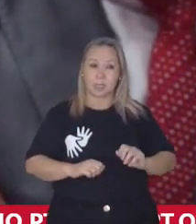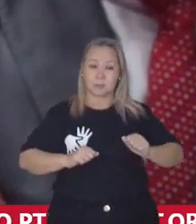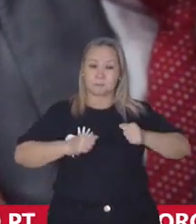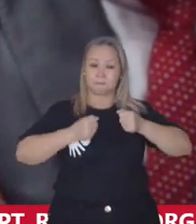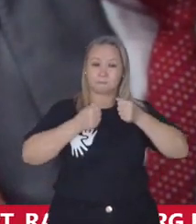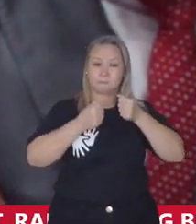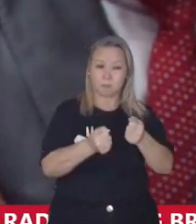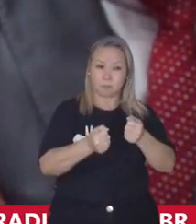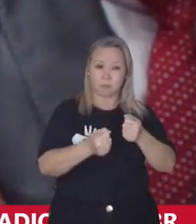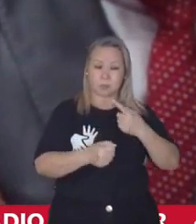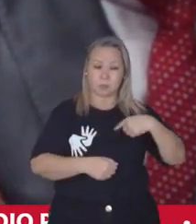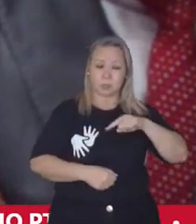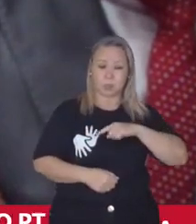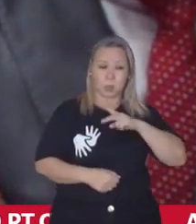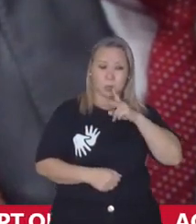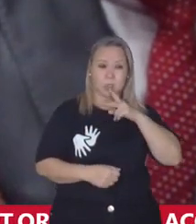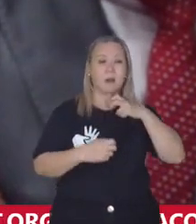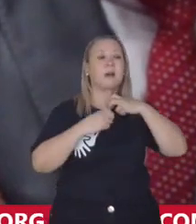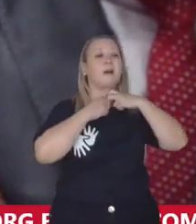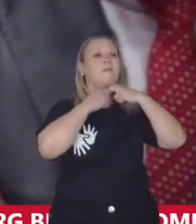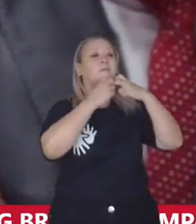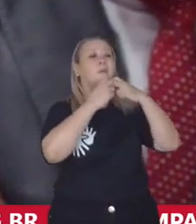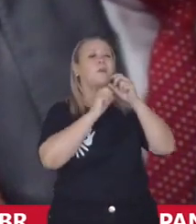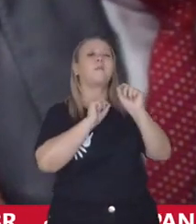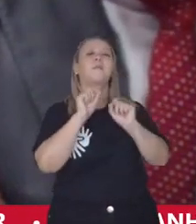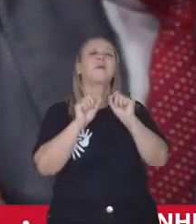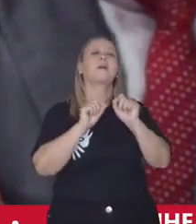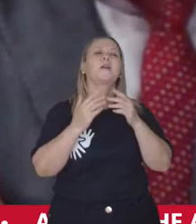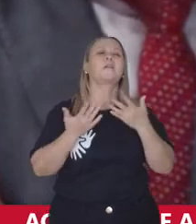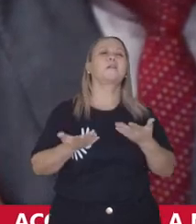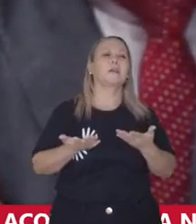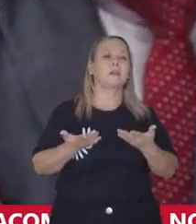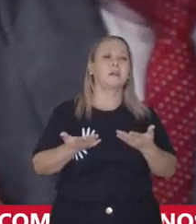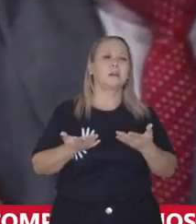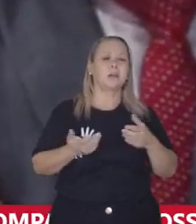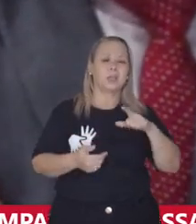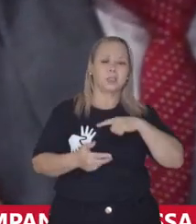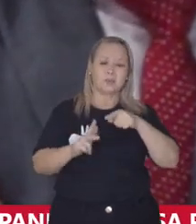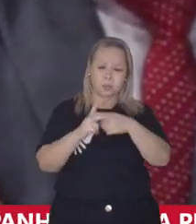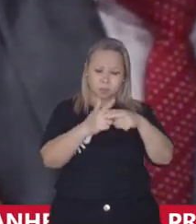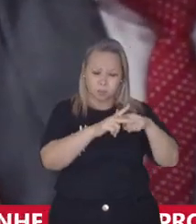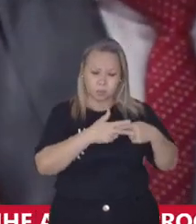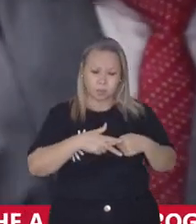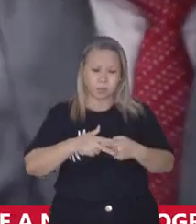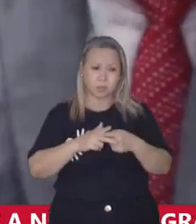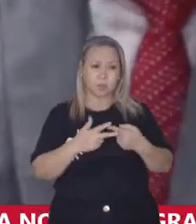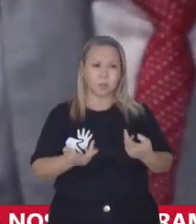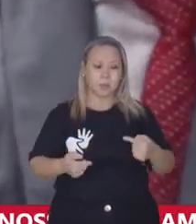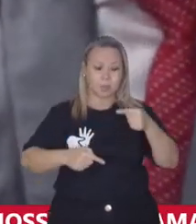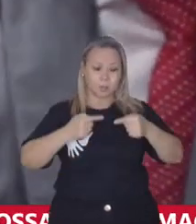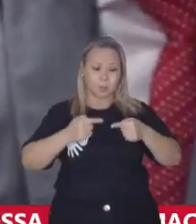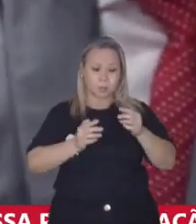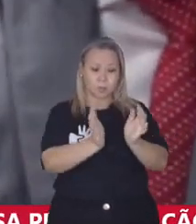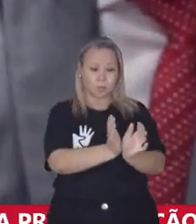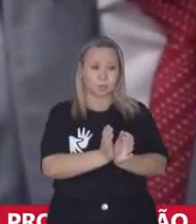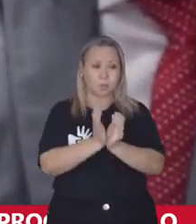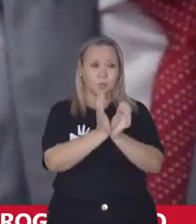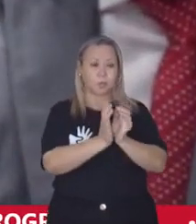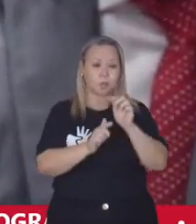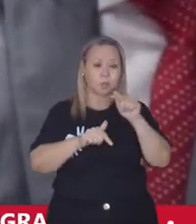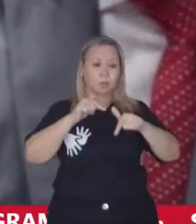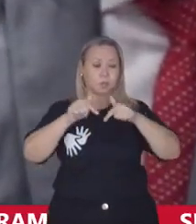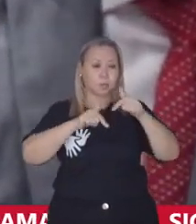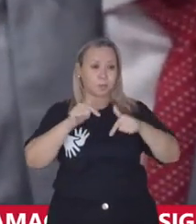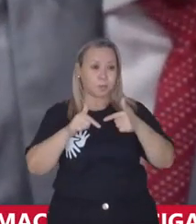nossa voz. Para quê? Para que a gente desse um instrumento político para a classe trabalhadora de